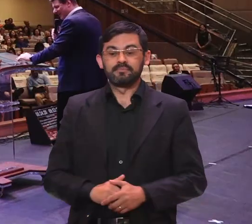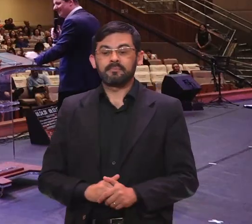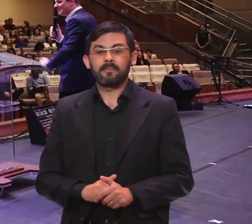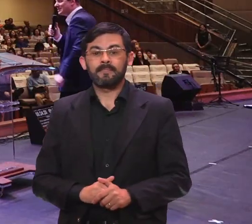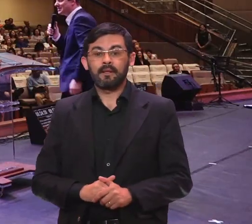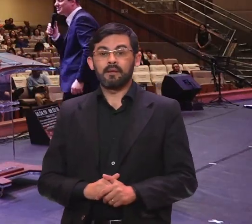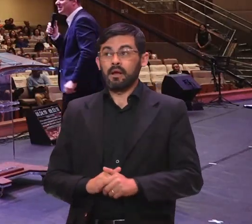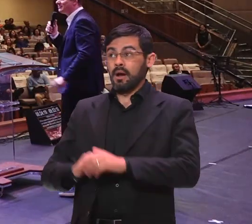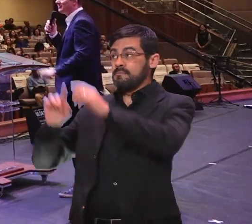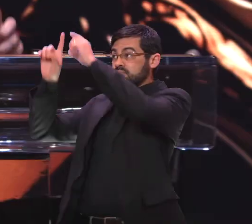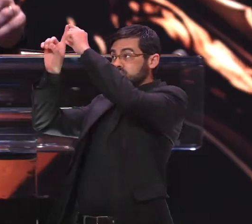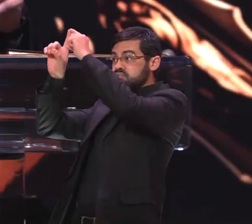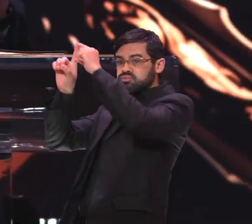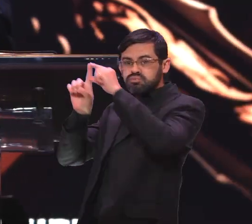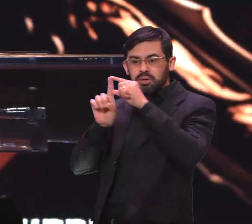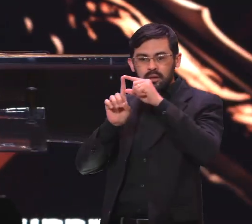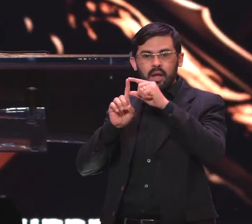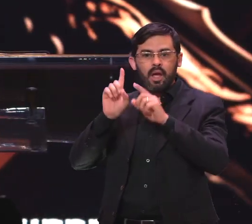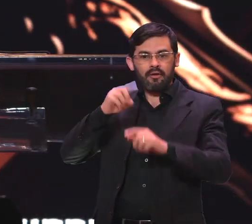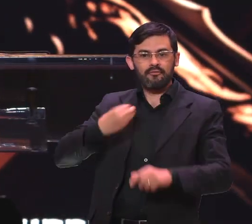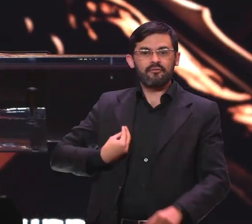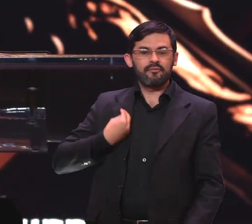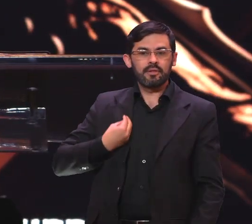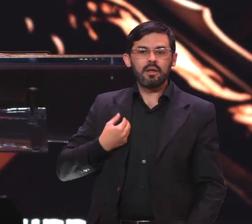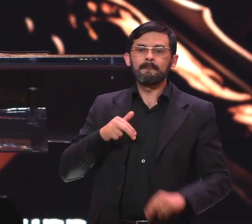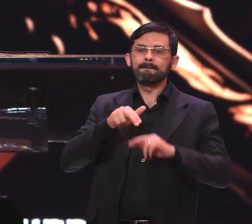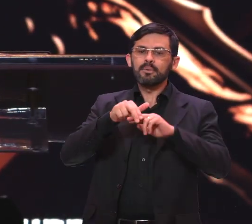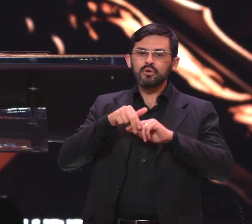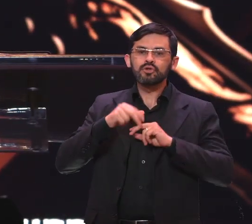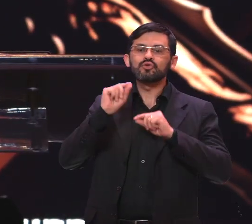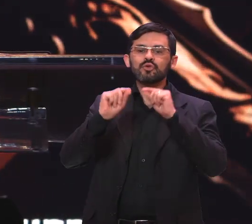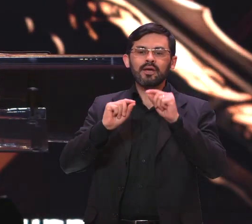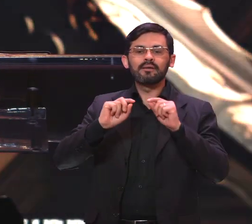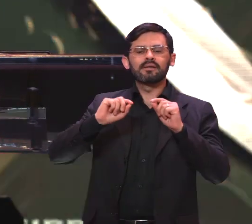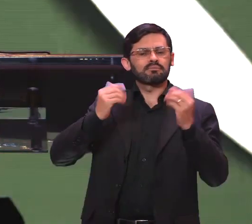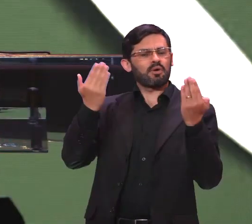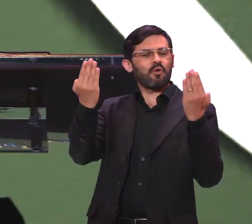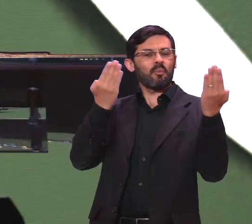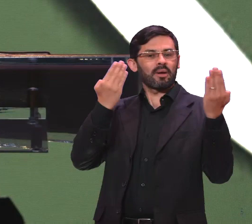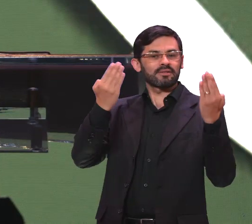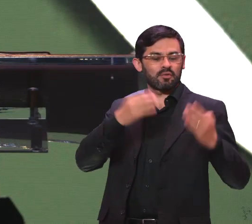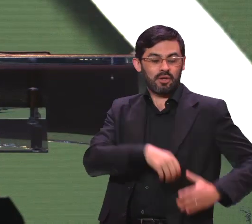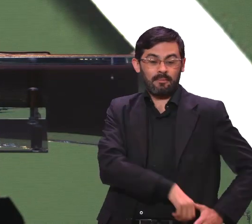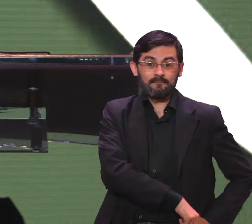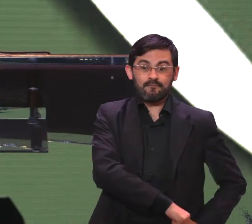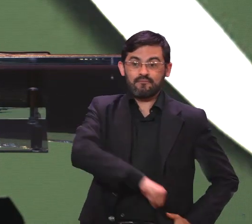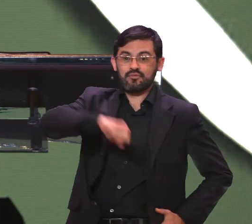A palavra de Deus é viva. É por isso que ela é a espada do